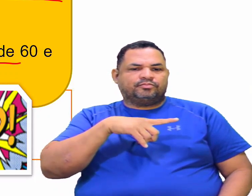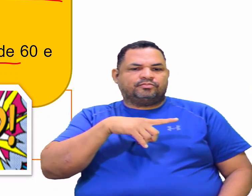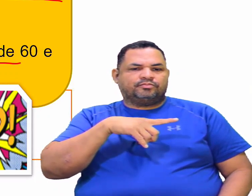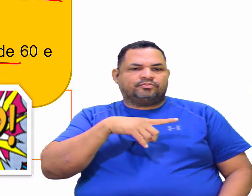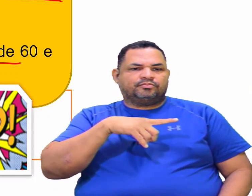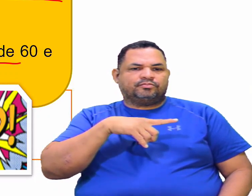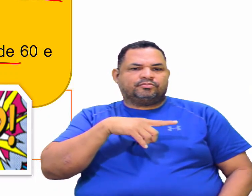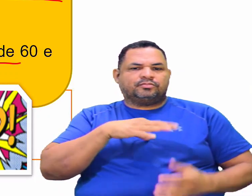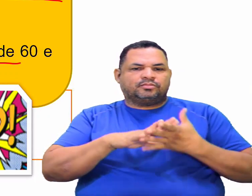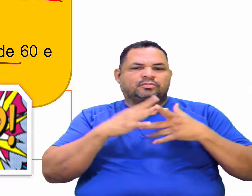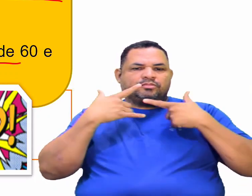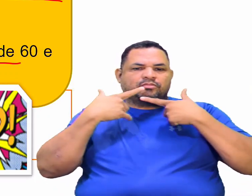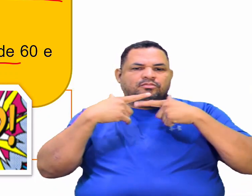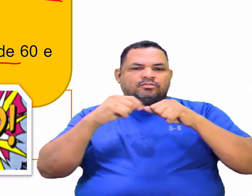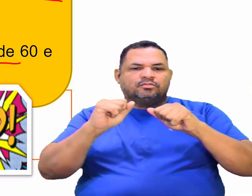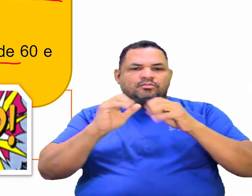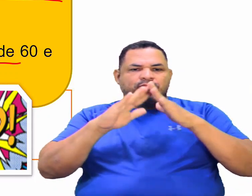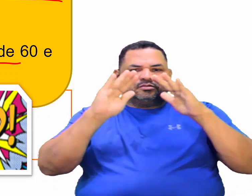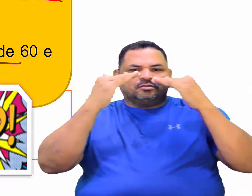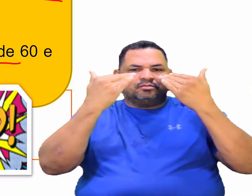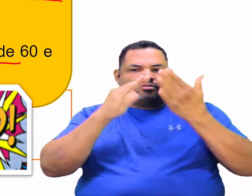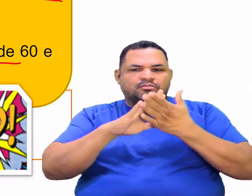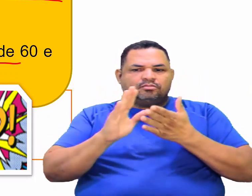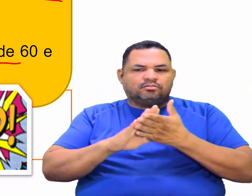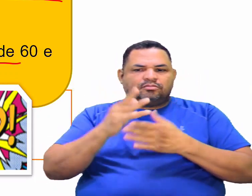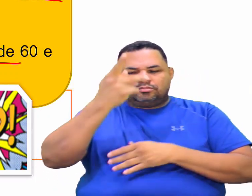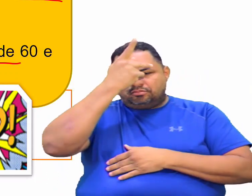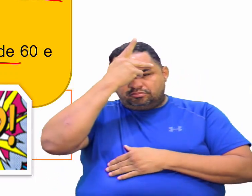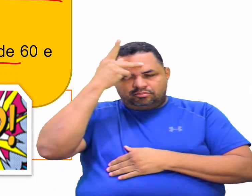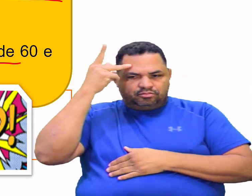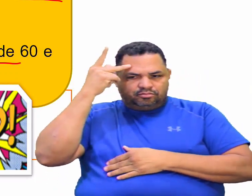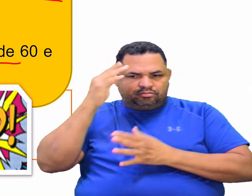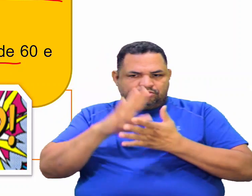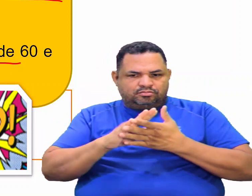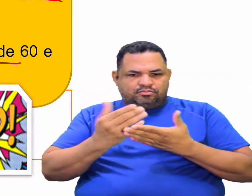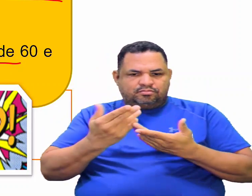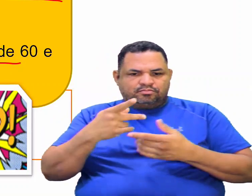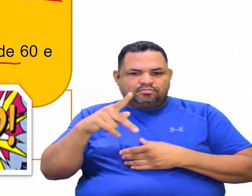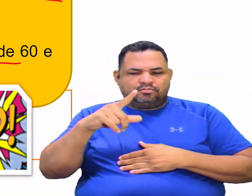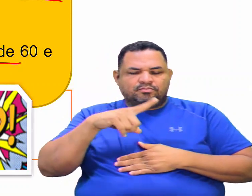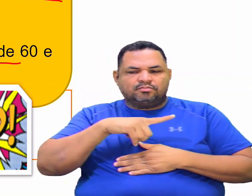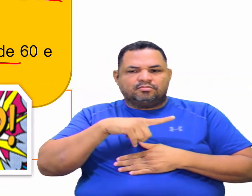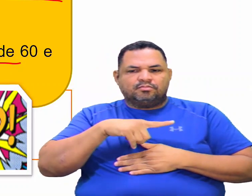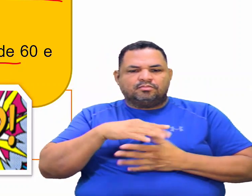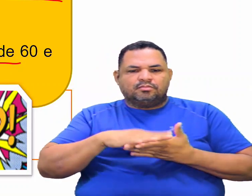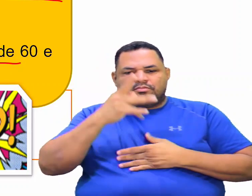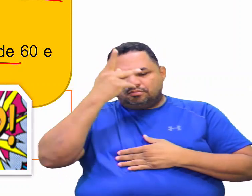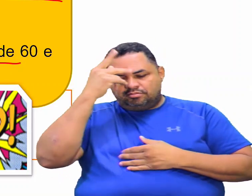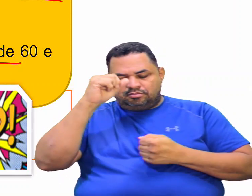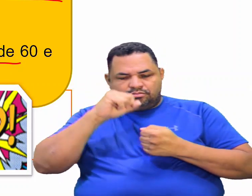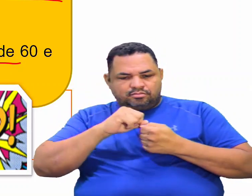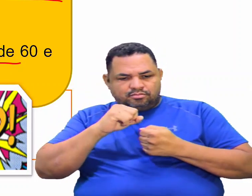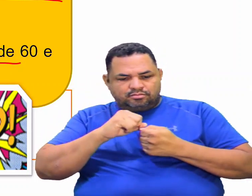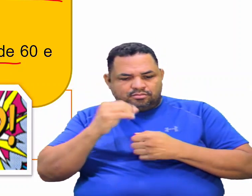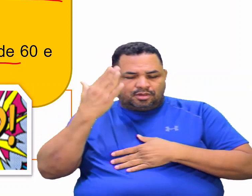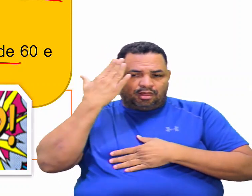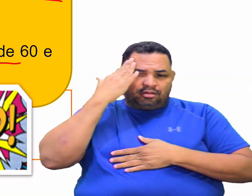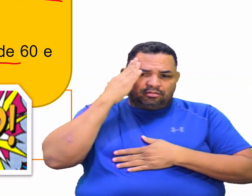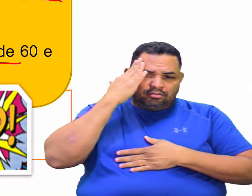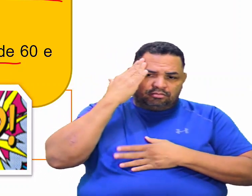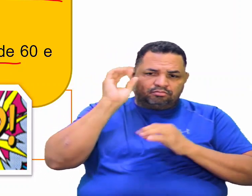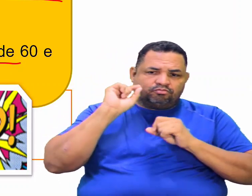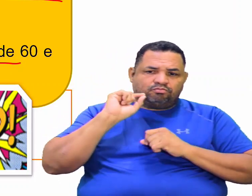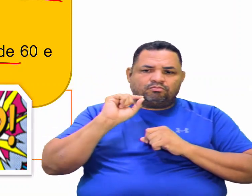uma uma linguagem que chama a atenção das pessoas para alguma coisa cada pessoa vai fazer vai ter um entendimento